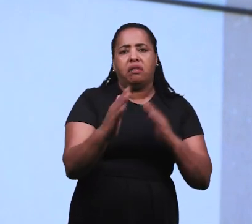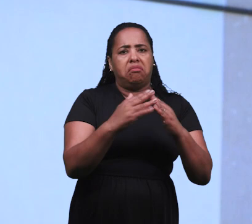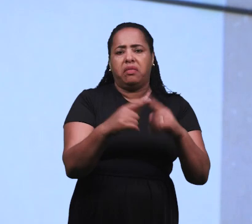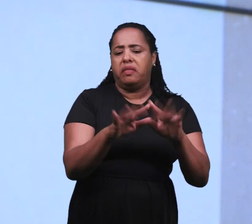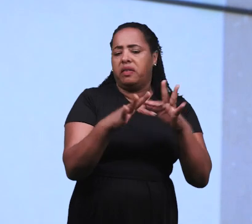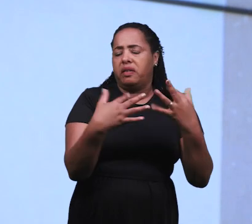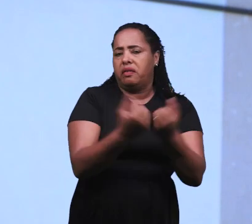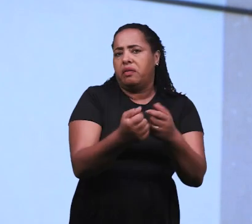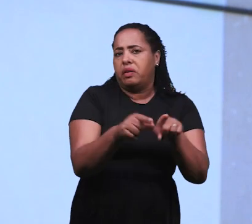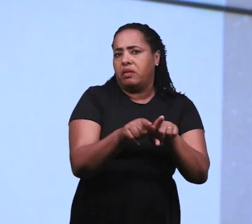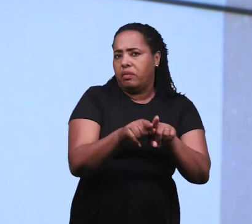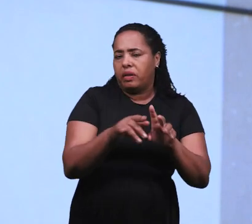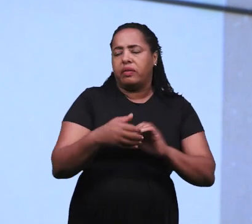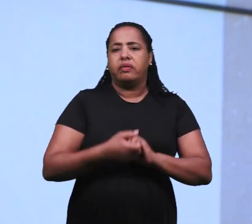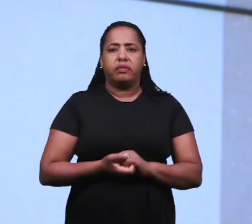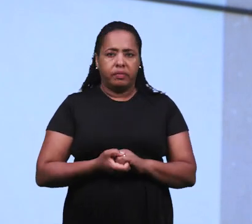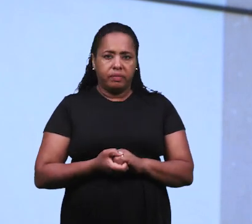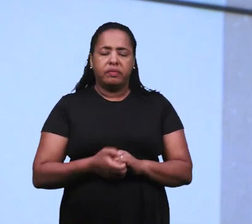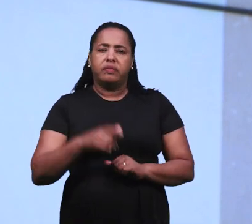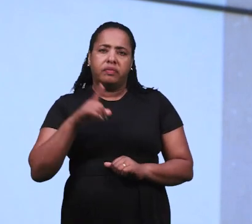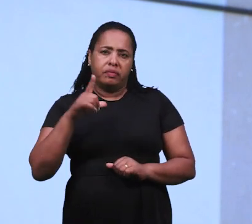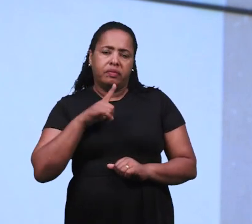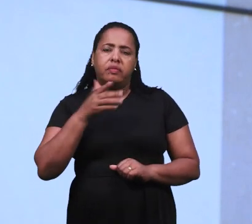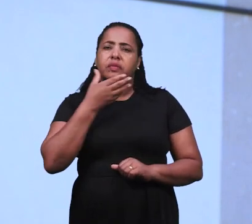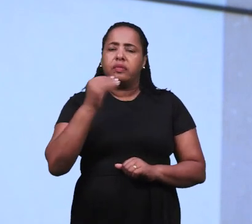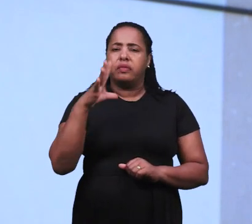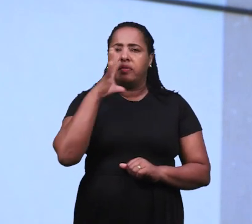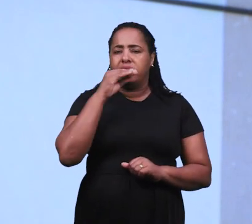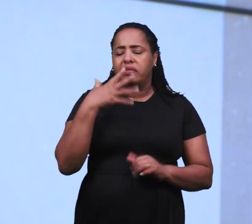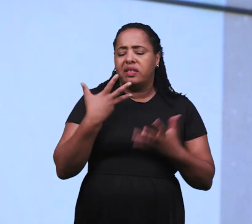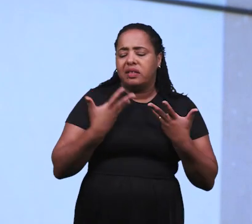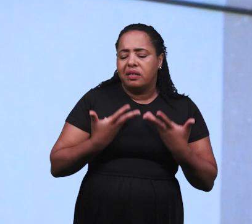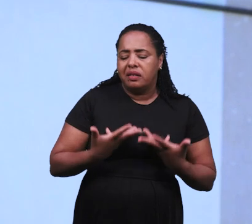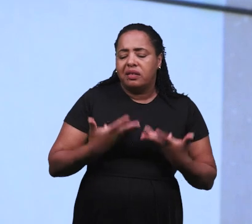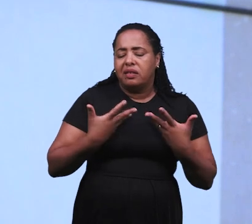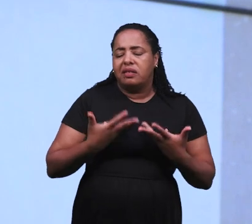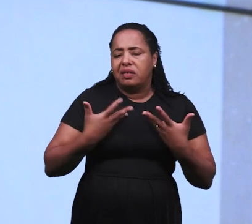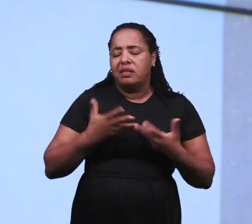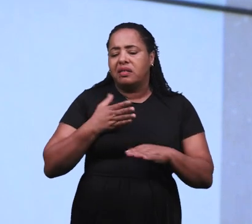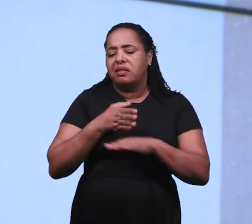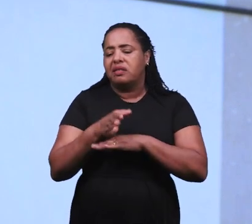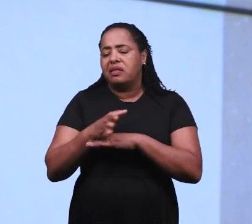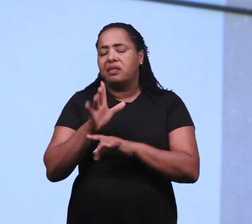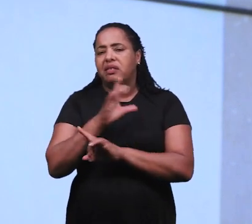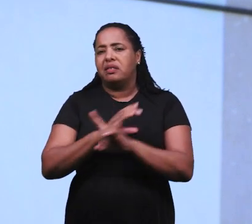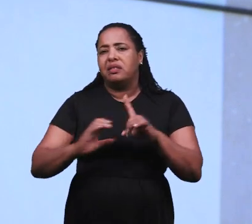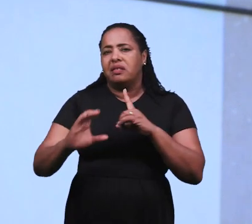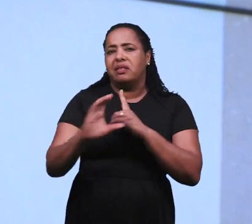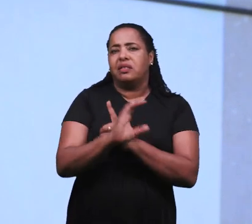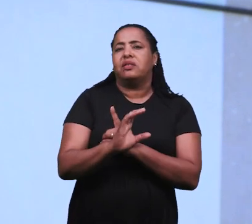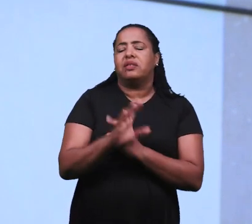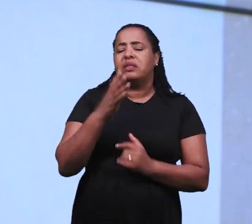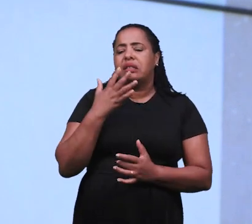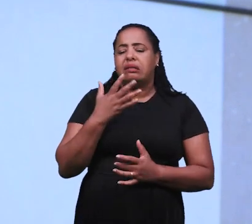família. Então nós tínhamos uma adolescente que estava desanimada de ir para o culto, perdeu